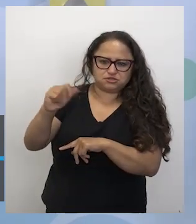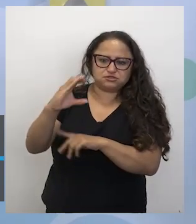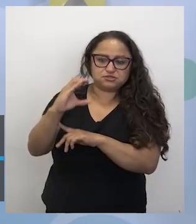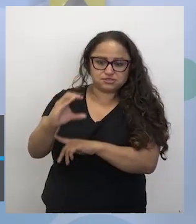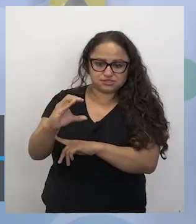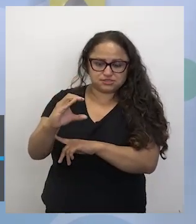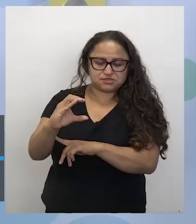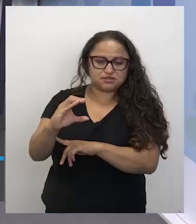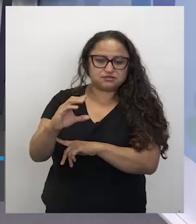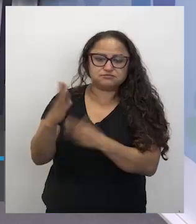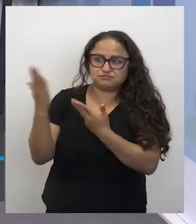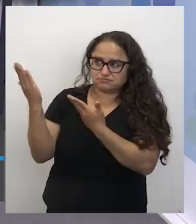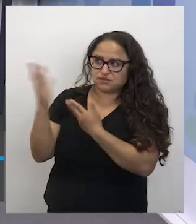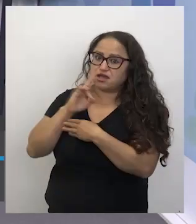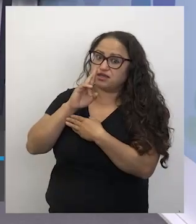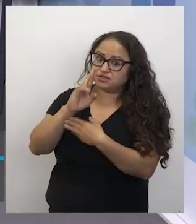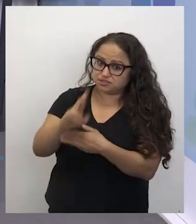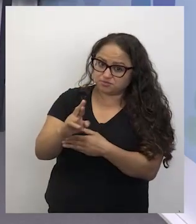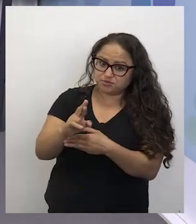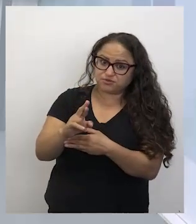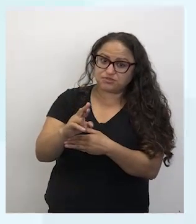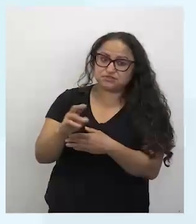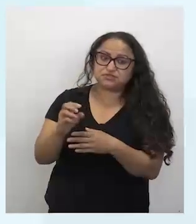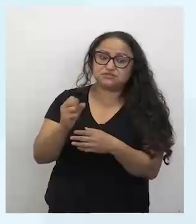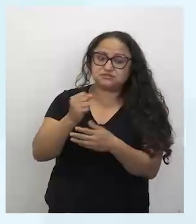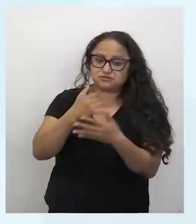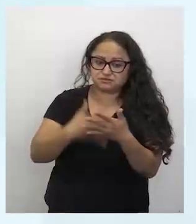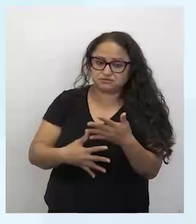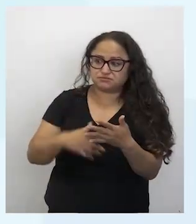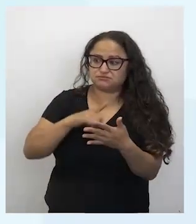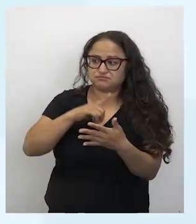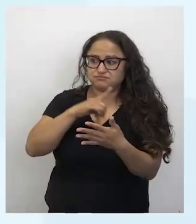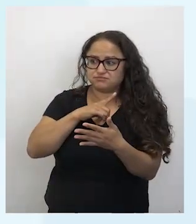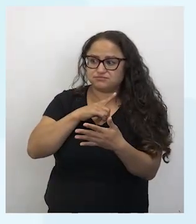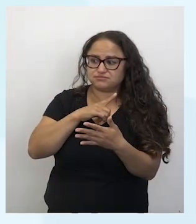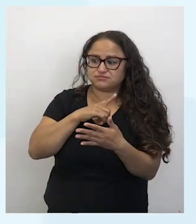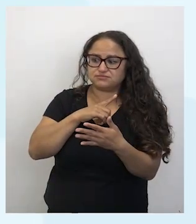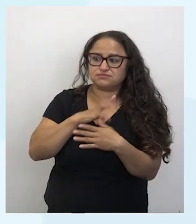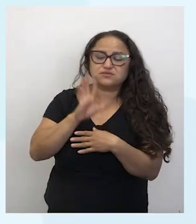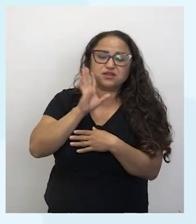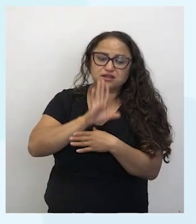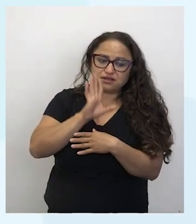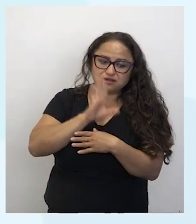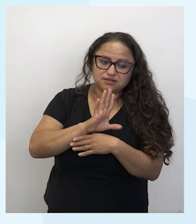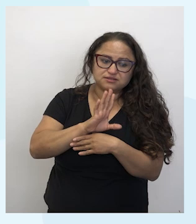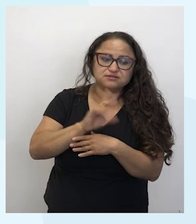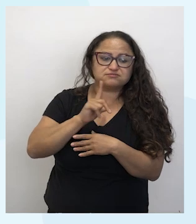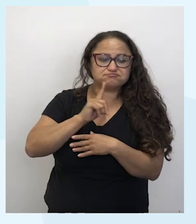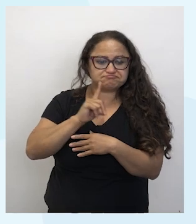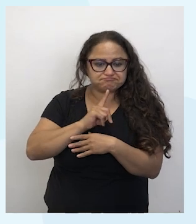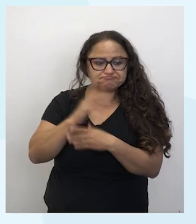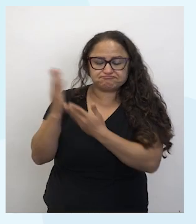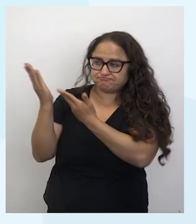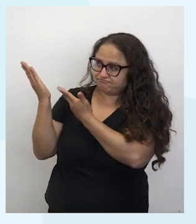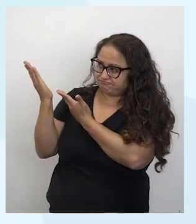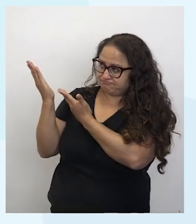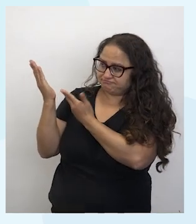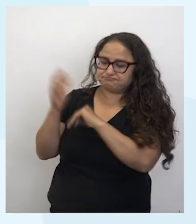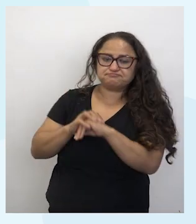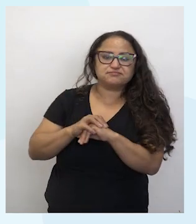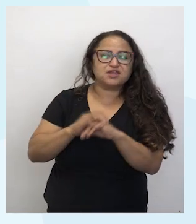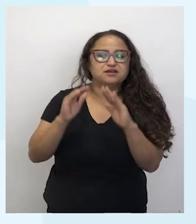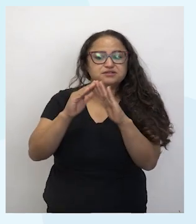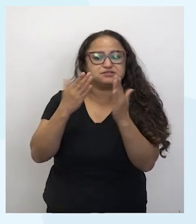tela o nosso gabarito pra galera ir vendo enquanto o Giba comenta aí, né? C também, né? O professor Luiz. Aqui a escola Odilon também